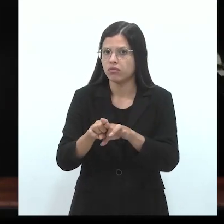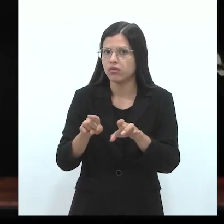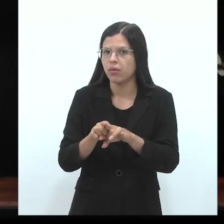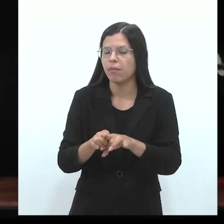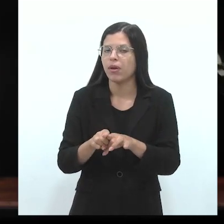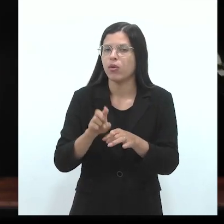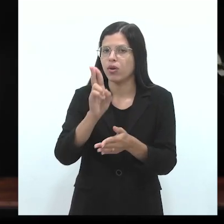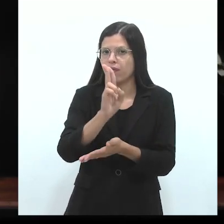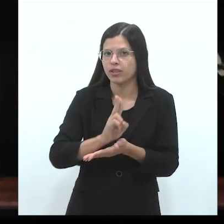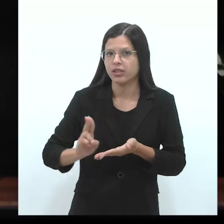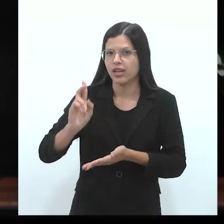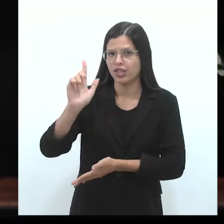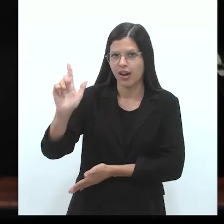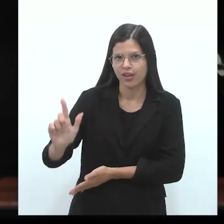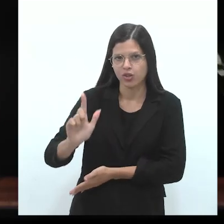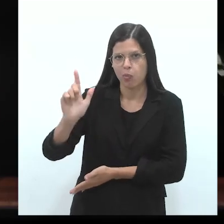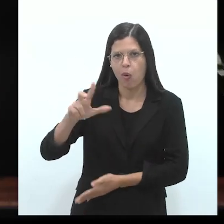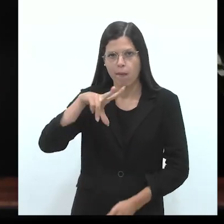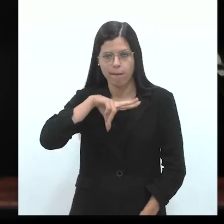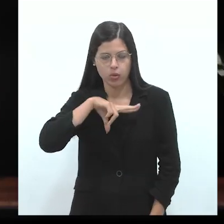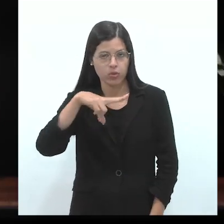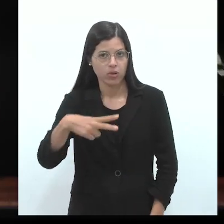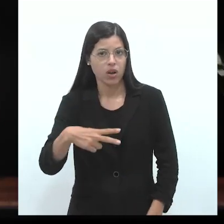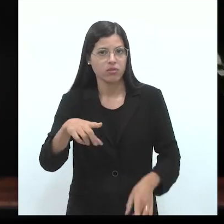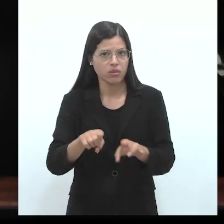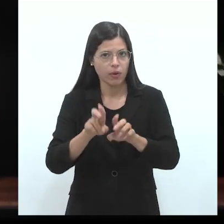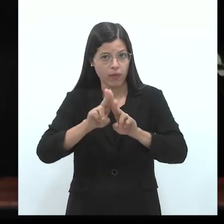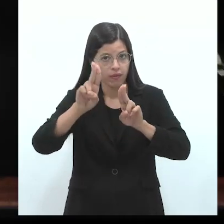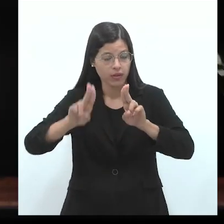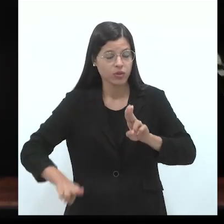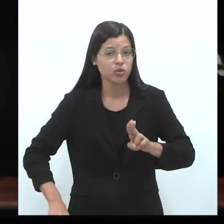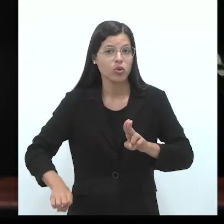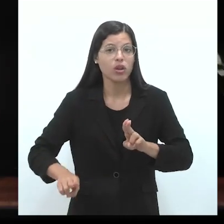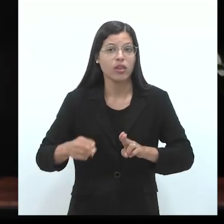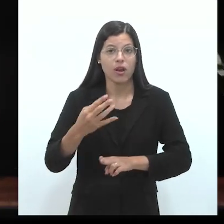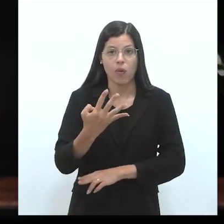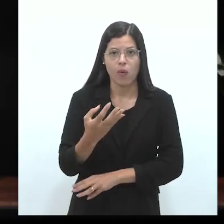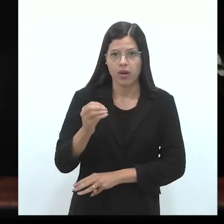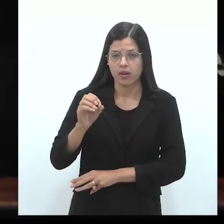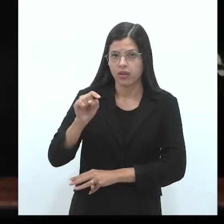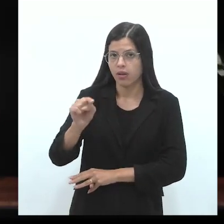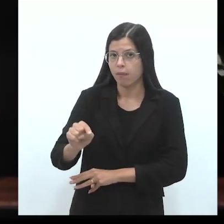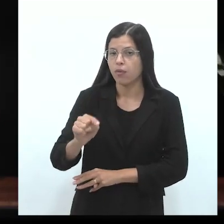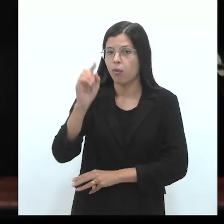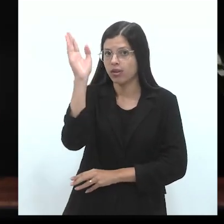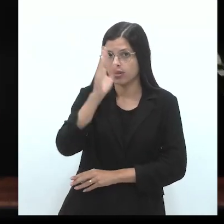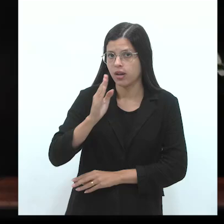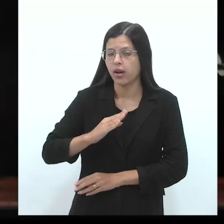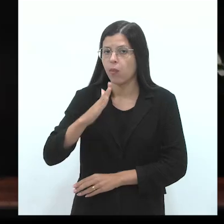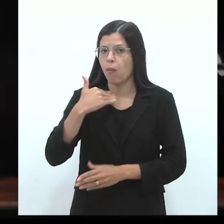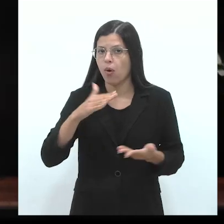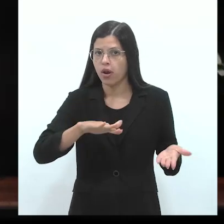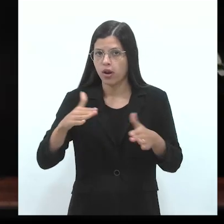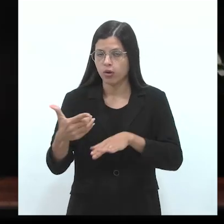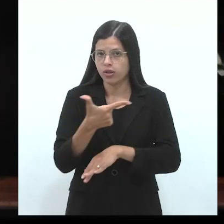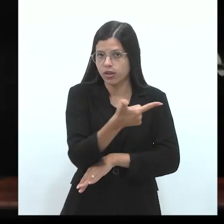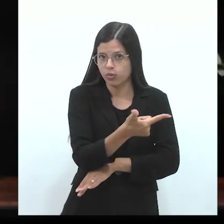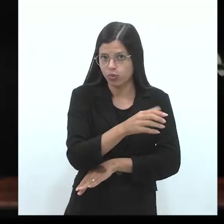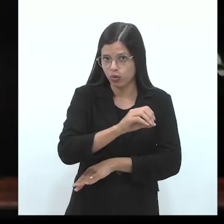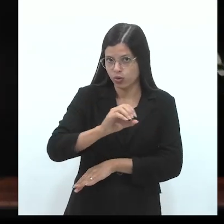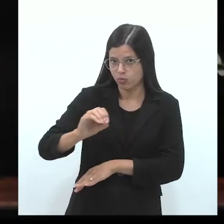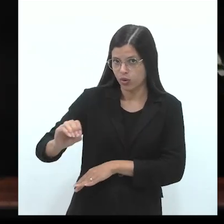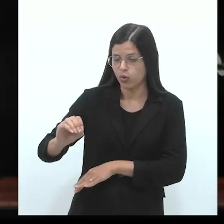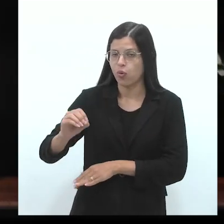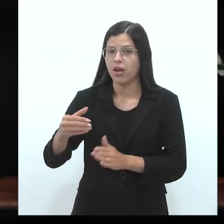a Universidade de Lisboa e a UFRJ, 48 mil brasileiros morreram entre 2000 e 2018